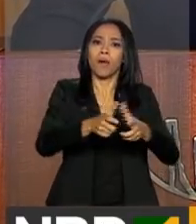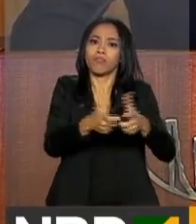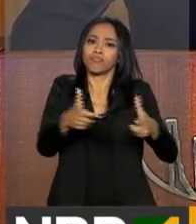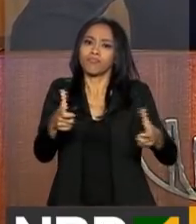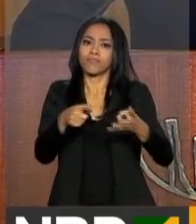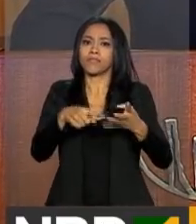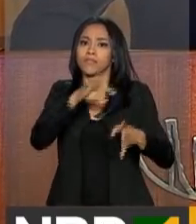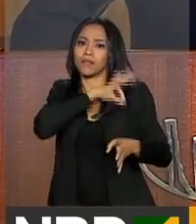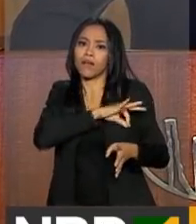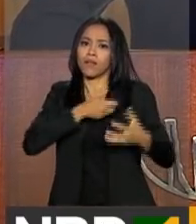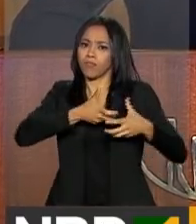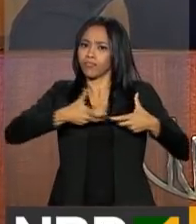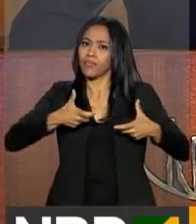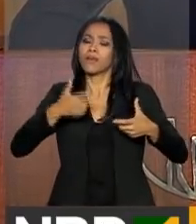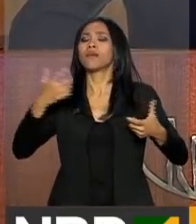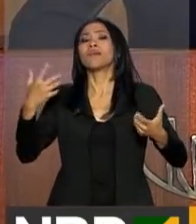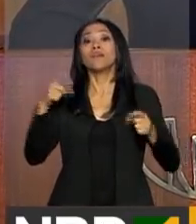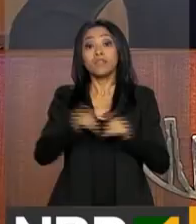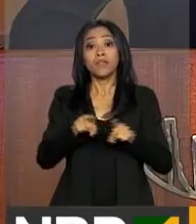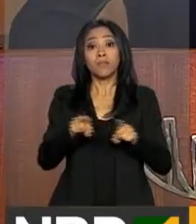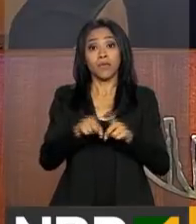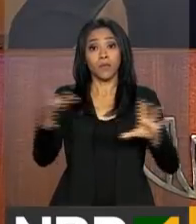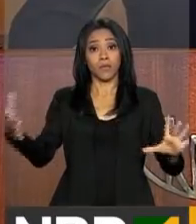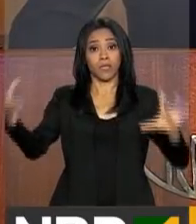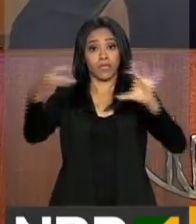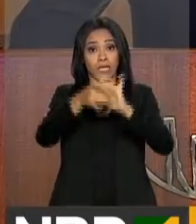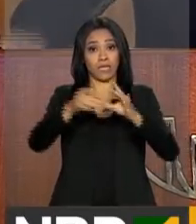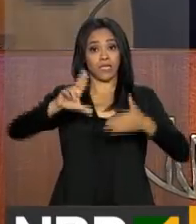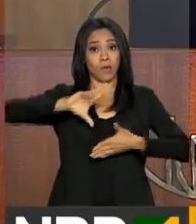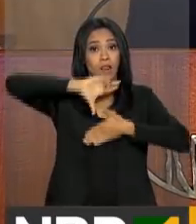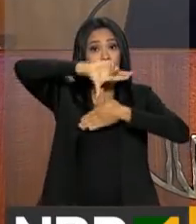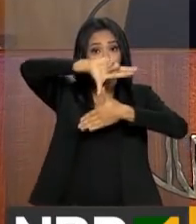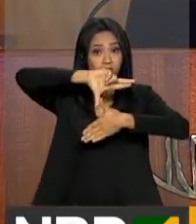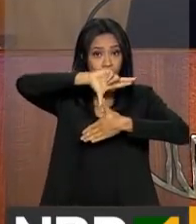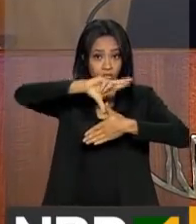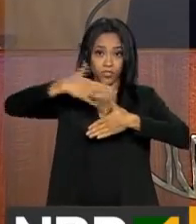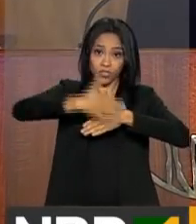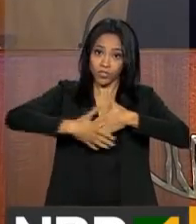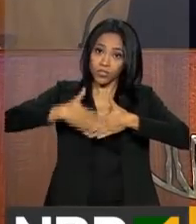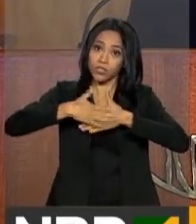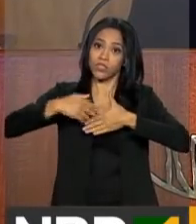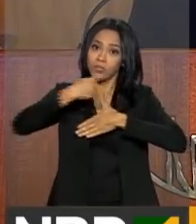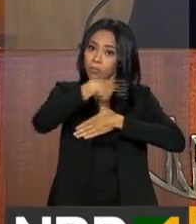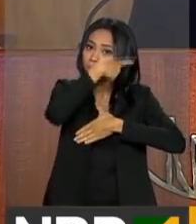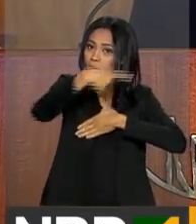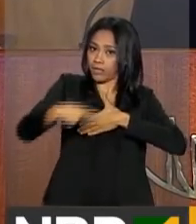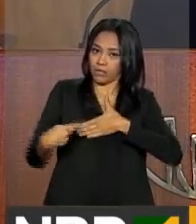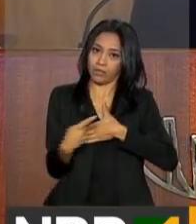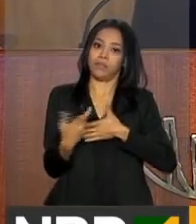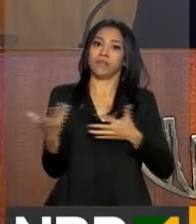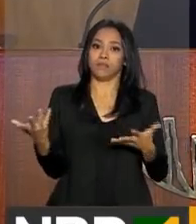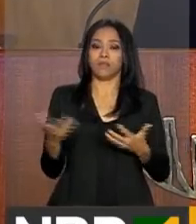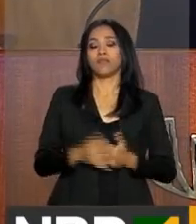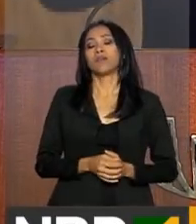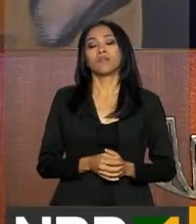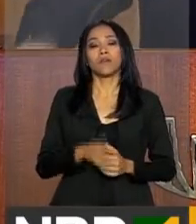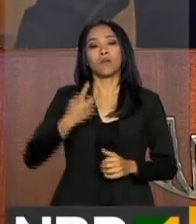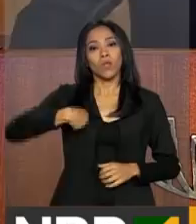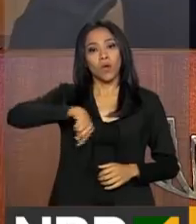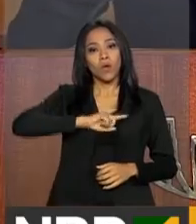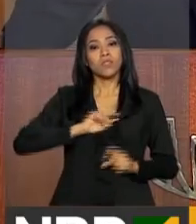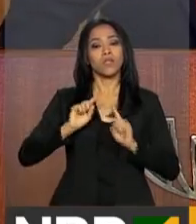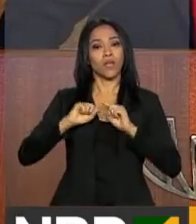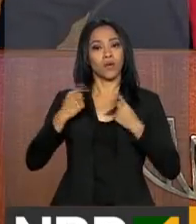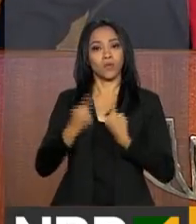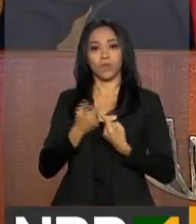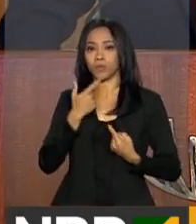renda e, naturalmente, a integração latino-americana de nações. Nossa reunião